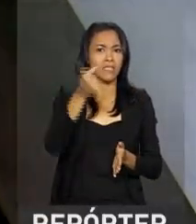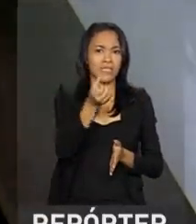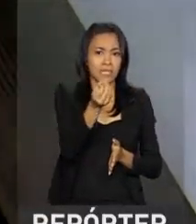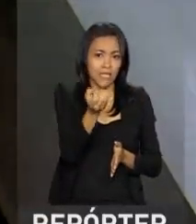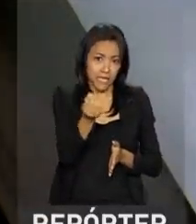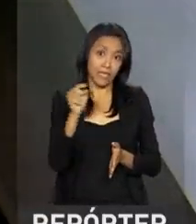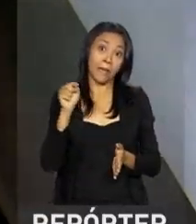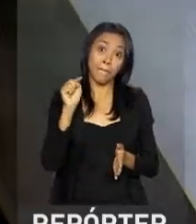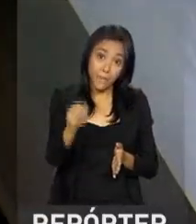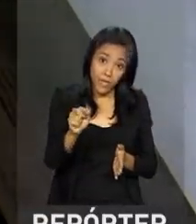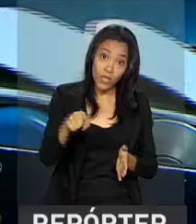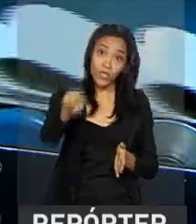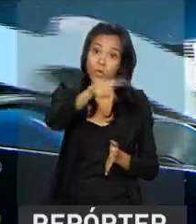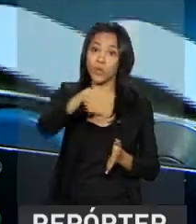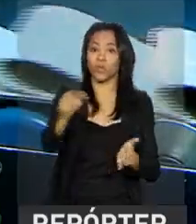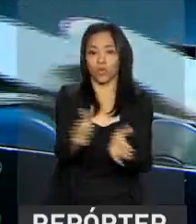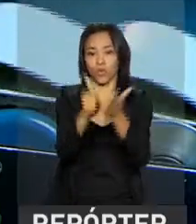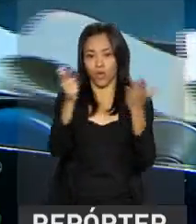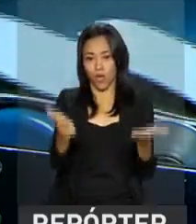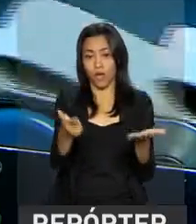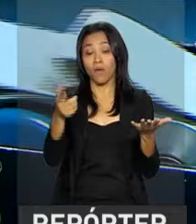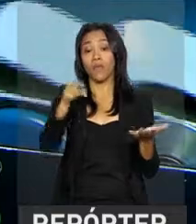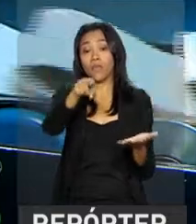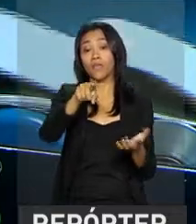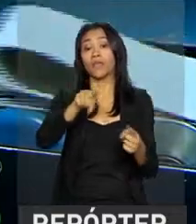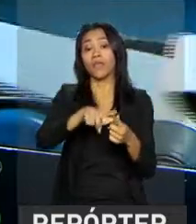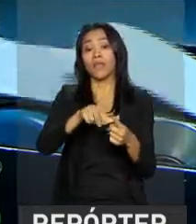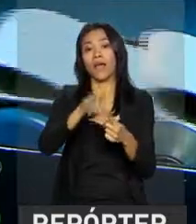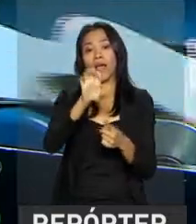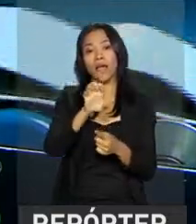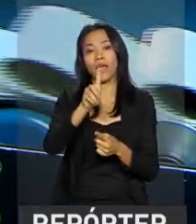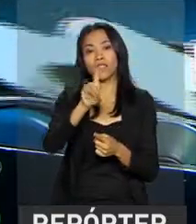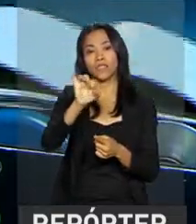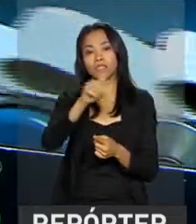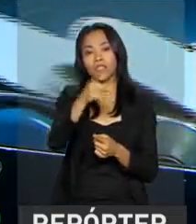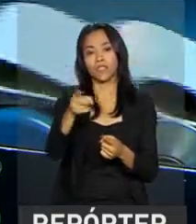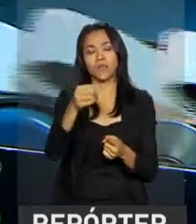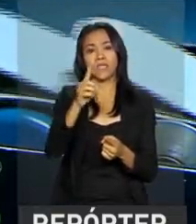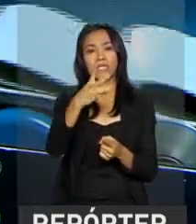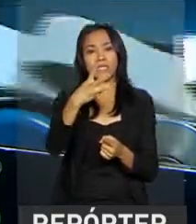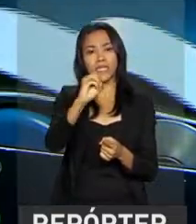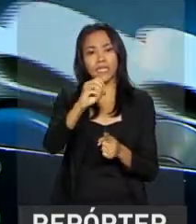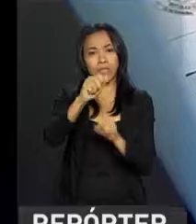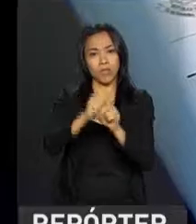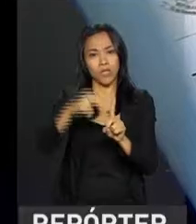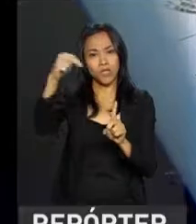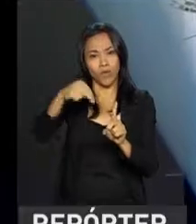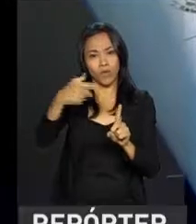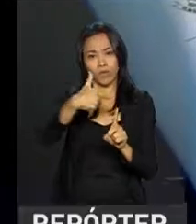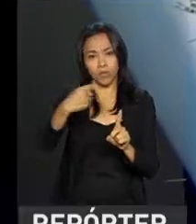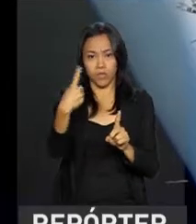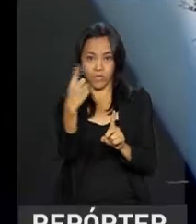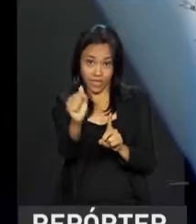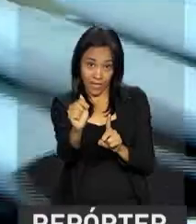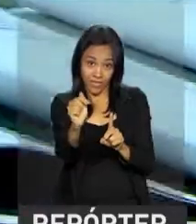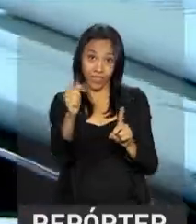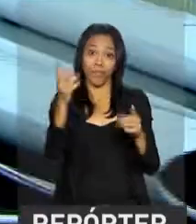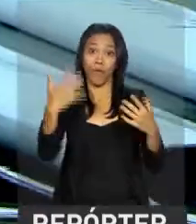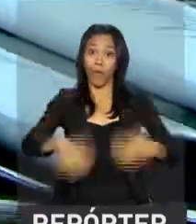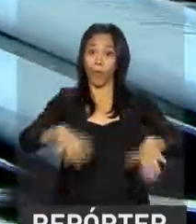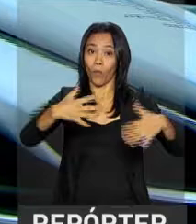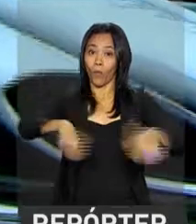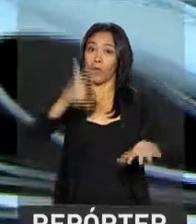mil impressos diariamente ea edição do dia 30 de novembro de 2017 vai entrar para a história